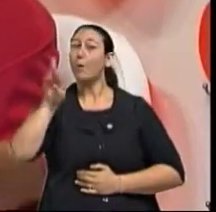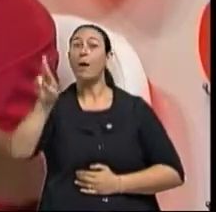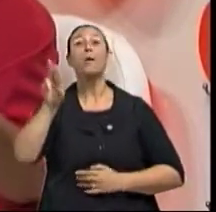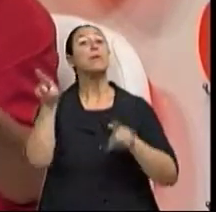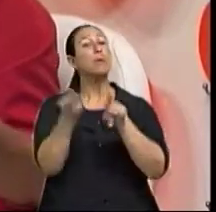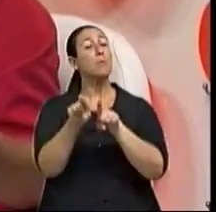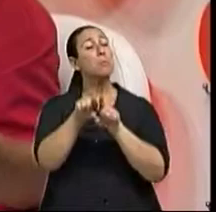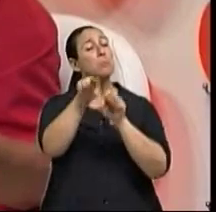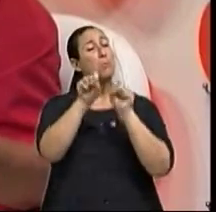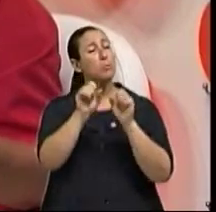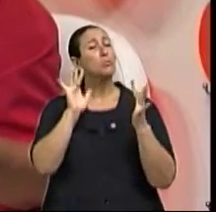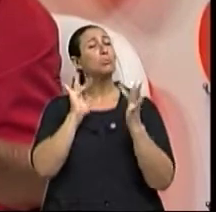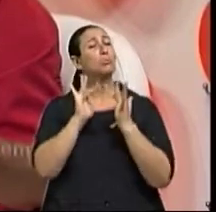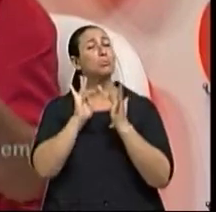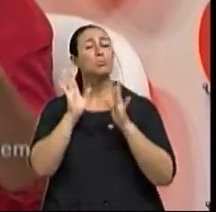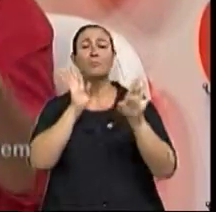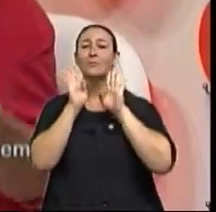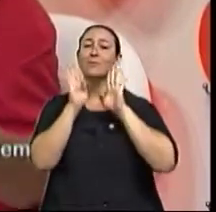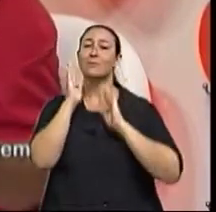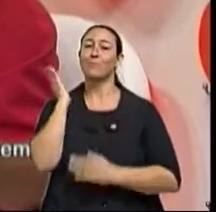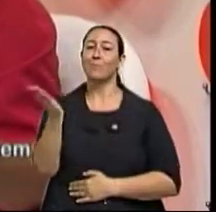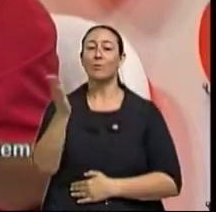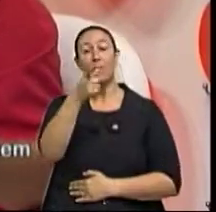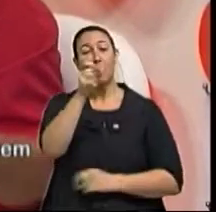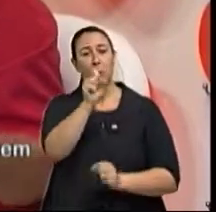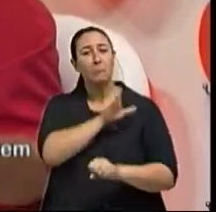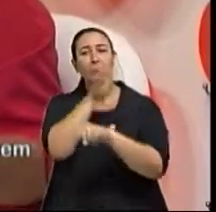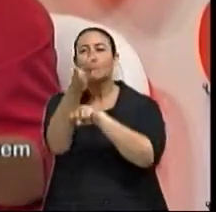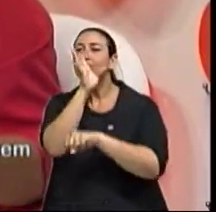vivabem@tve.com.br e também pode nos encontrar, claro, lá no